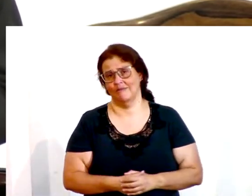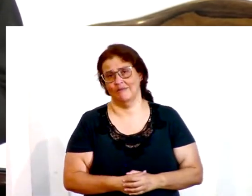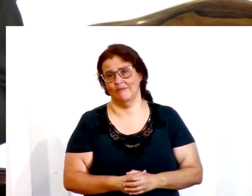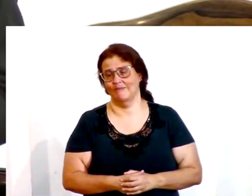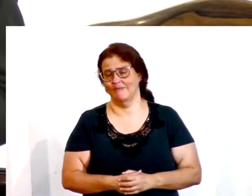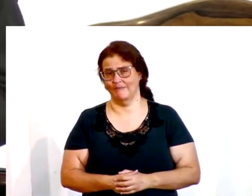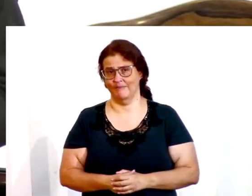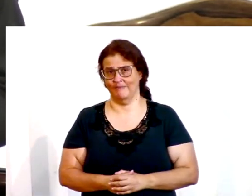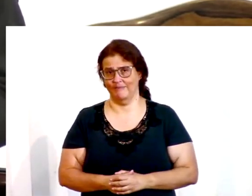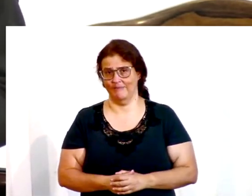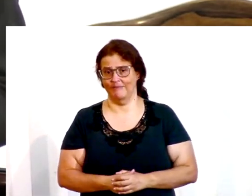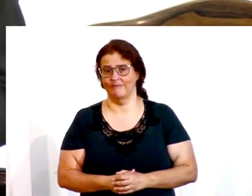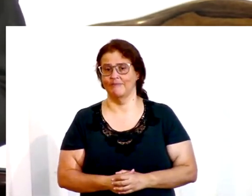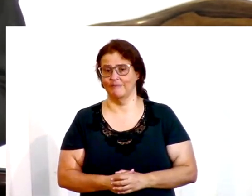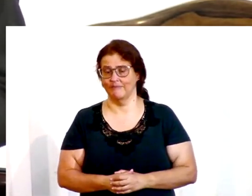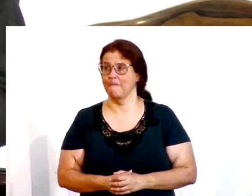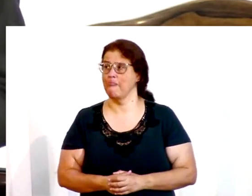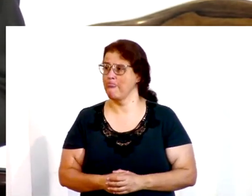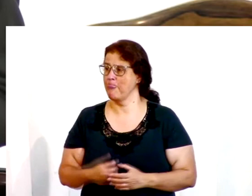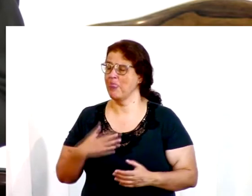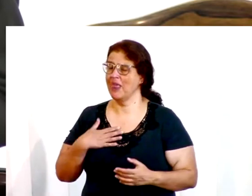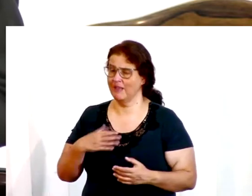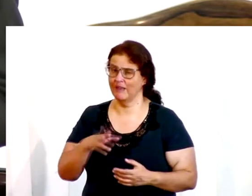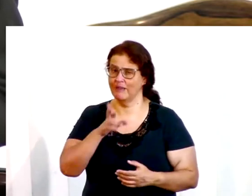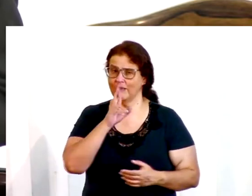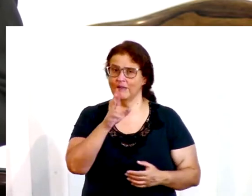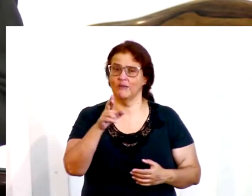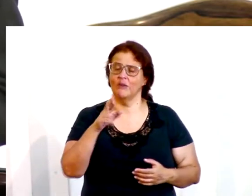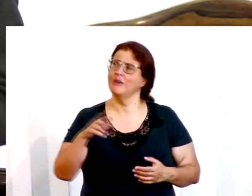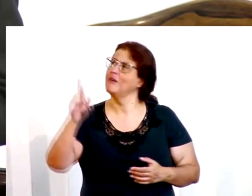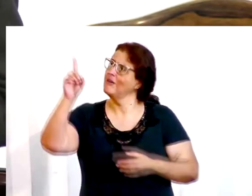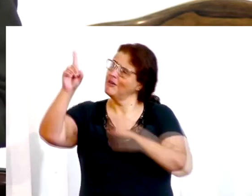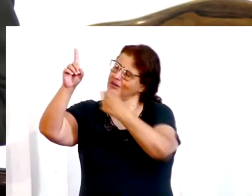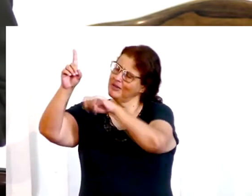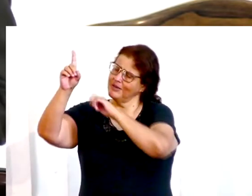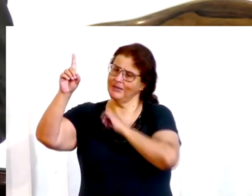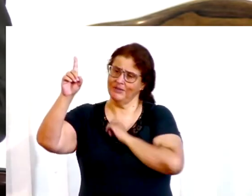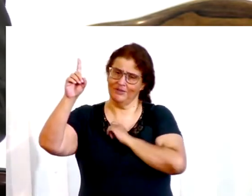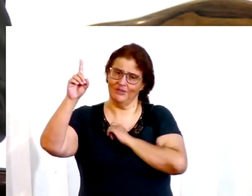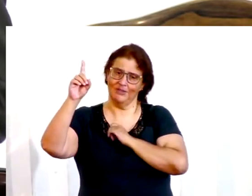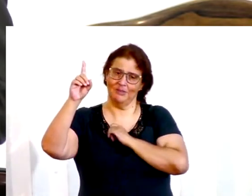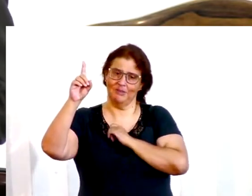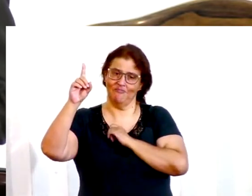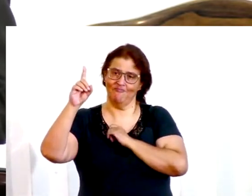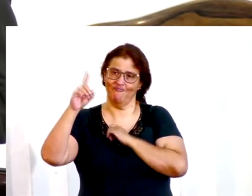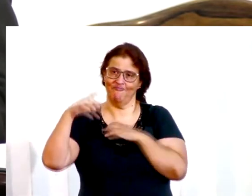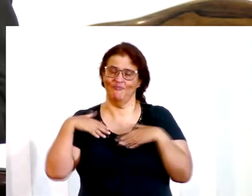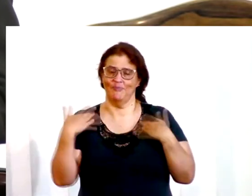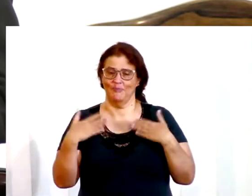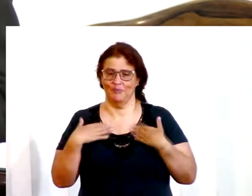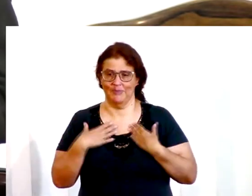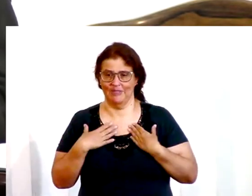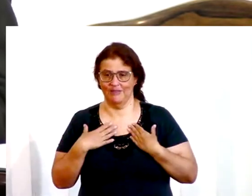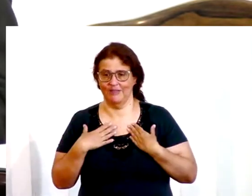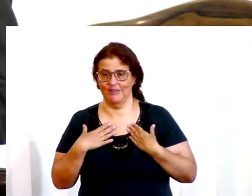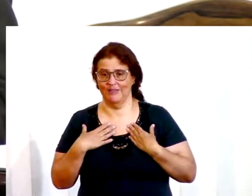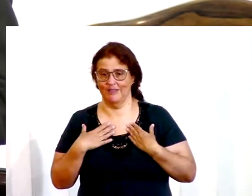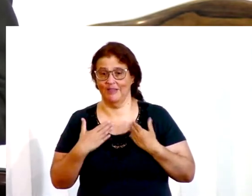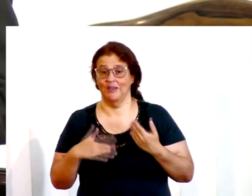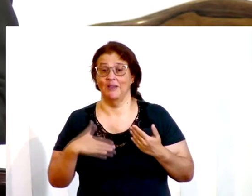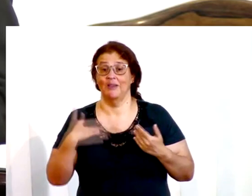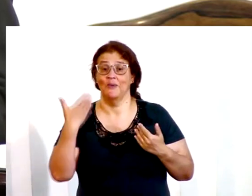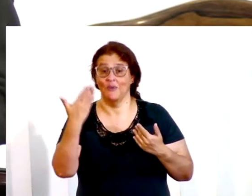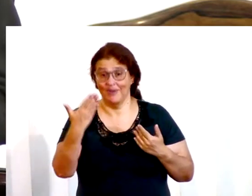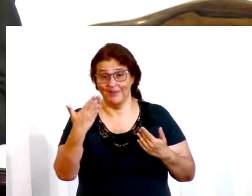Deus me deu. E Ele sabe o tempo que Ele precisa que ela permaneça comigo. Enquanto ela estiver